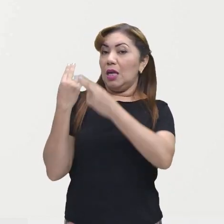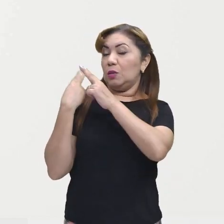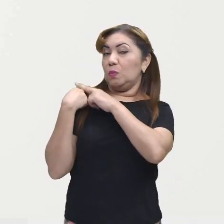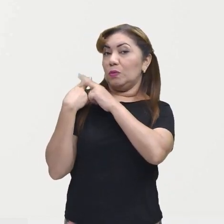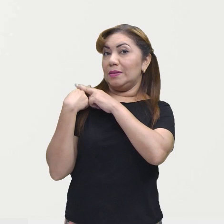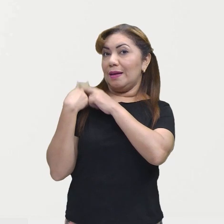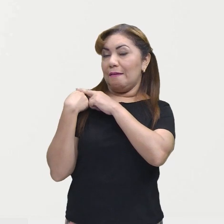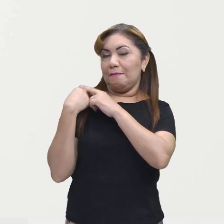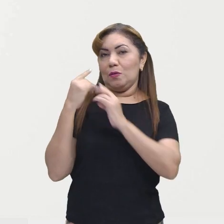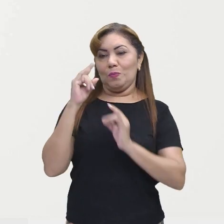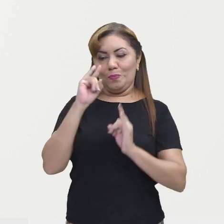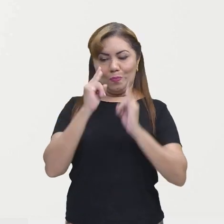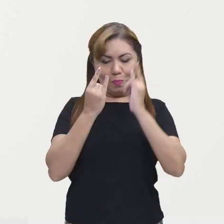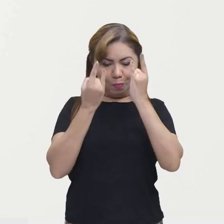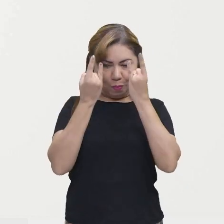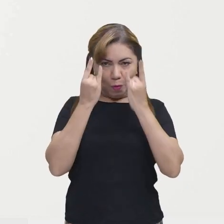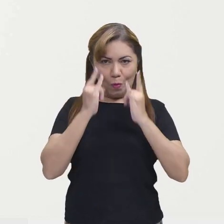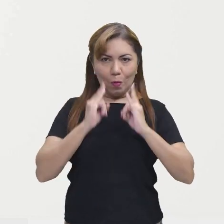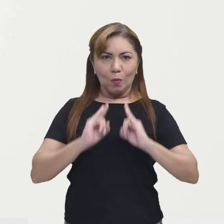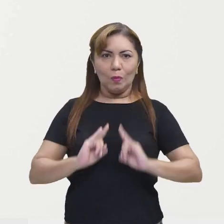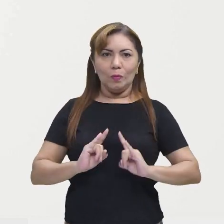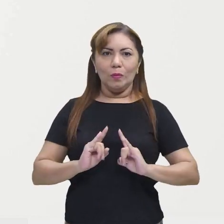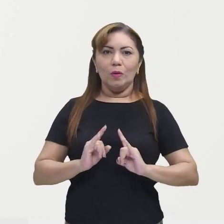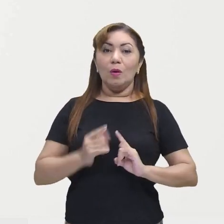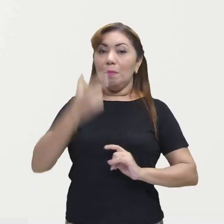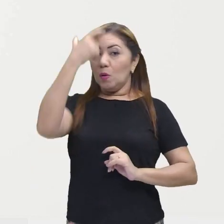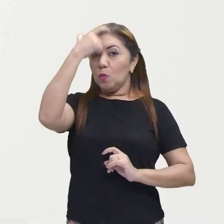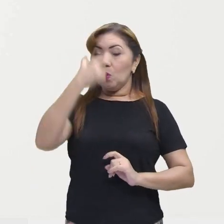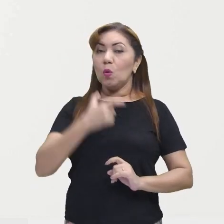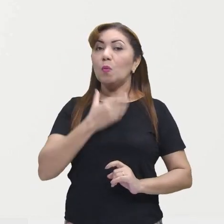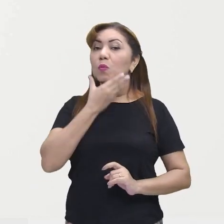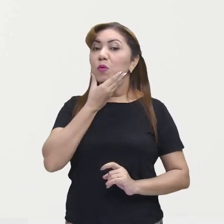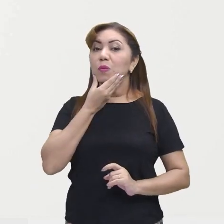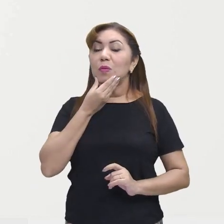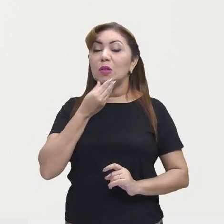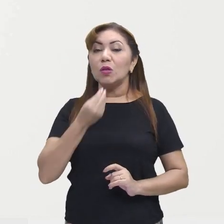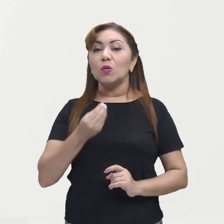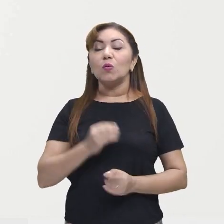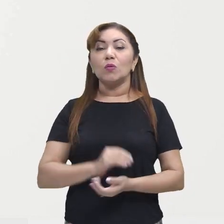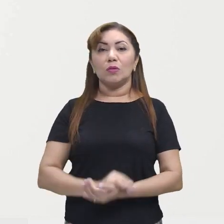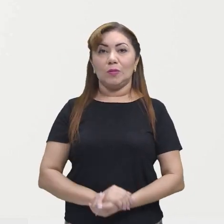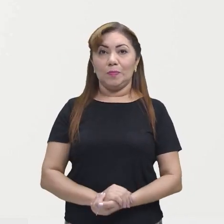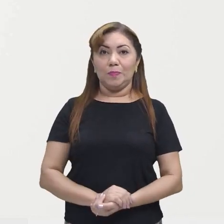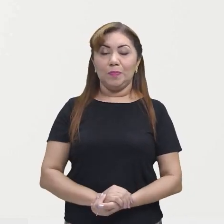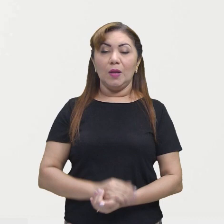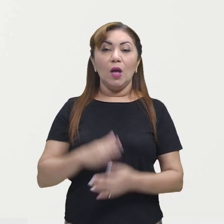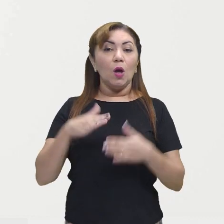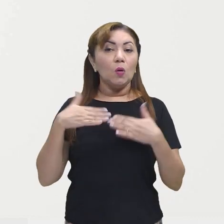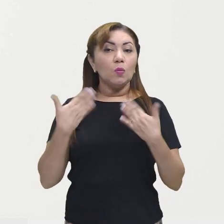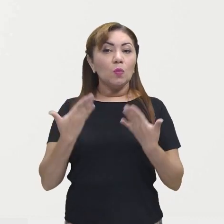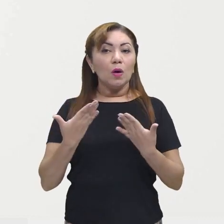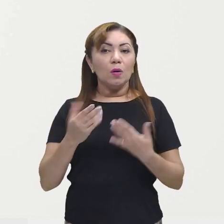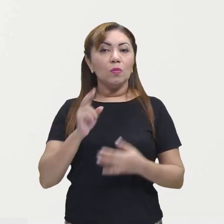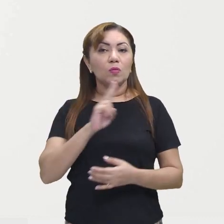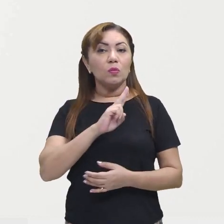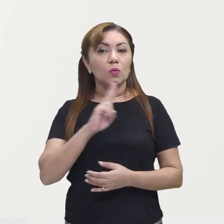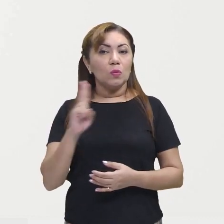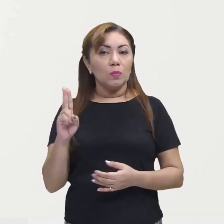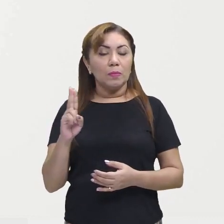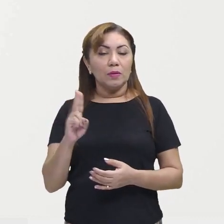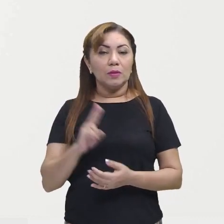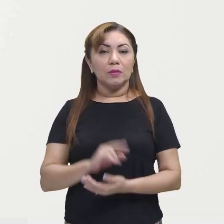dos meninos? Então, qual foi o hormônio que nós comentamos que